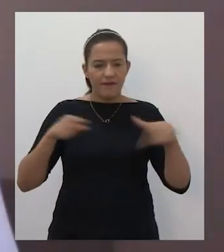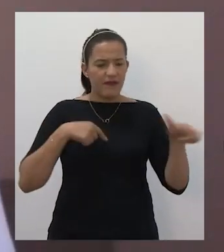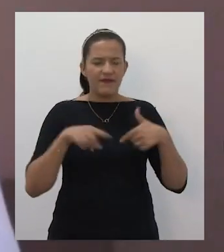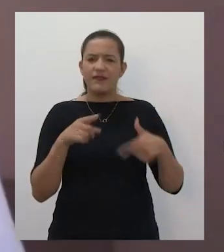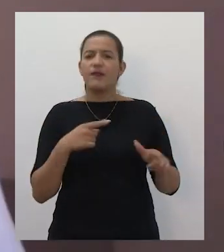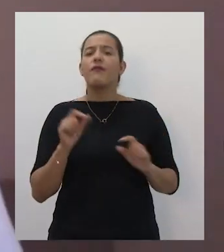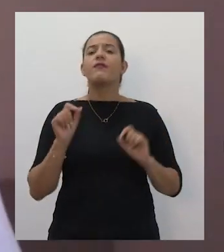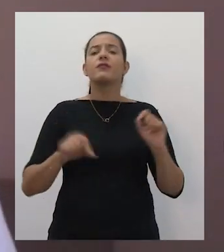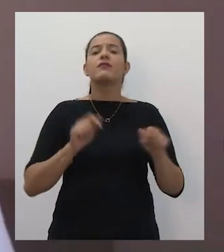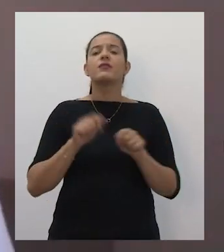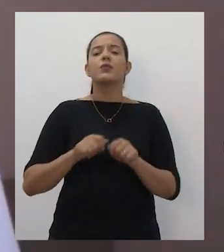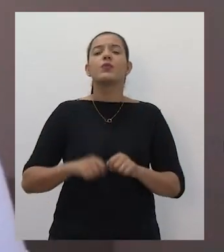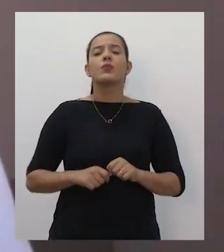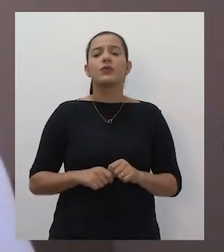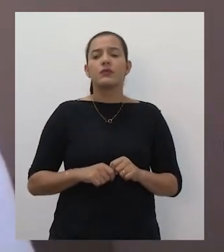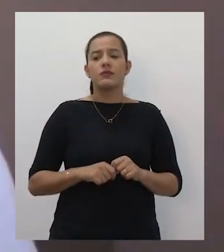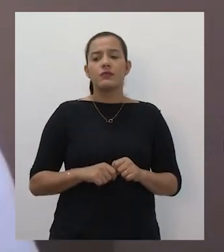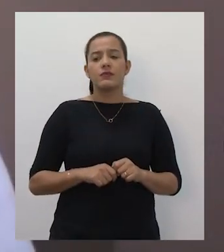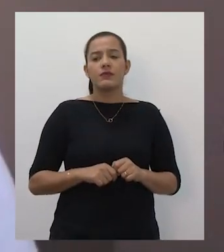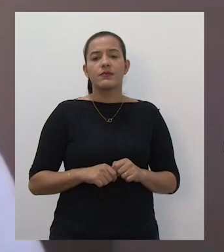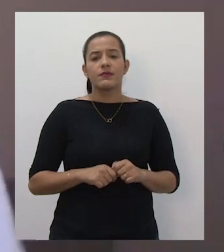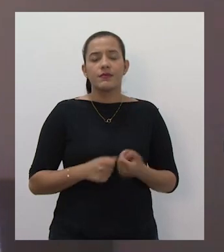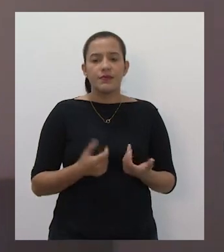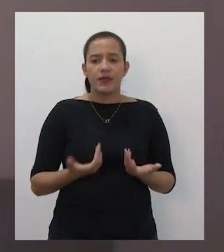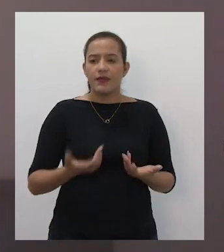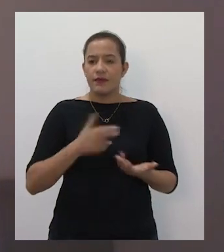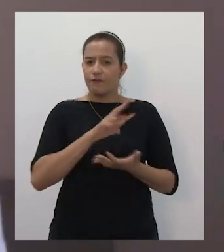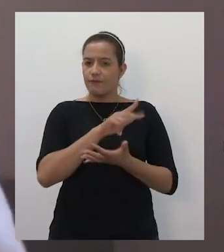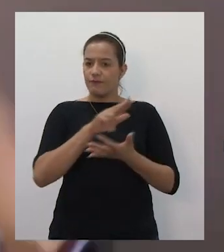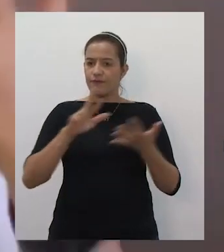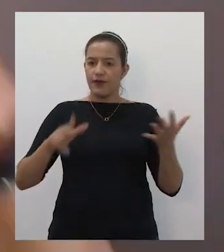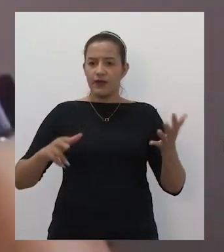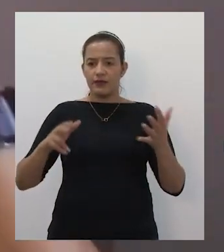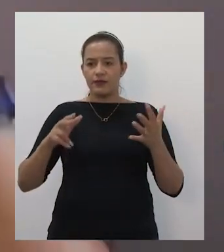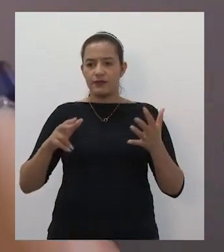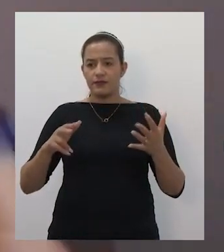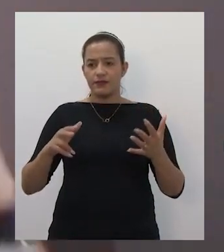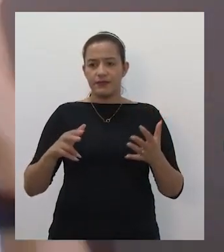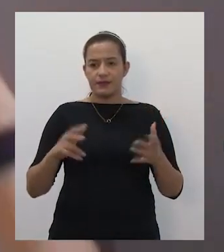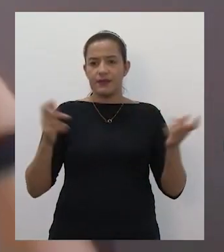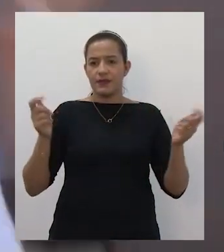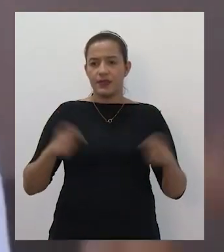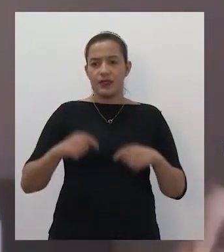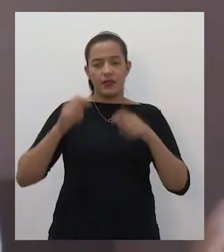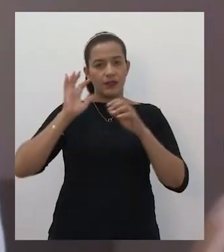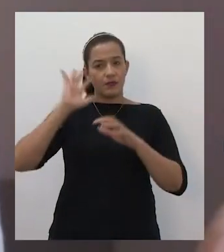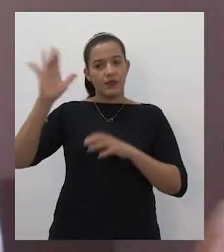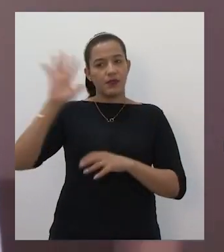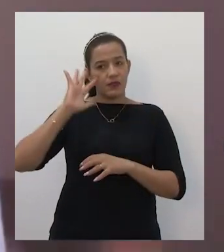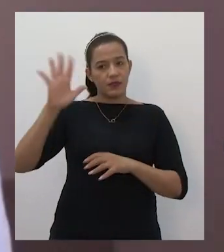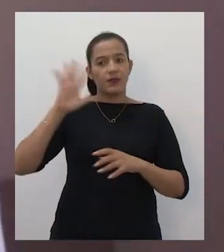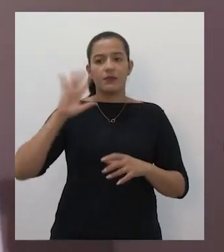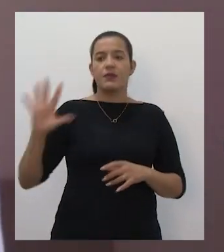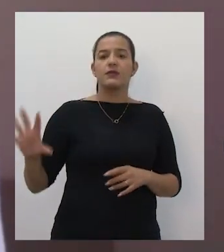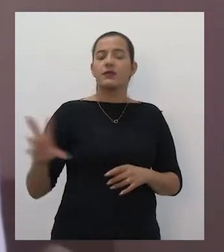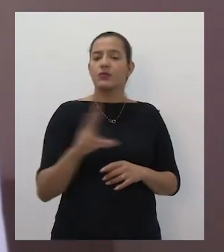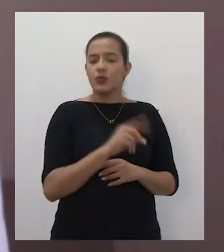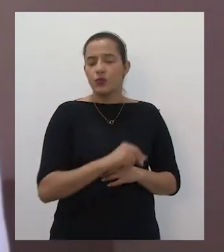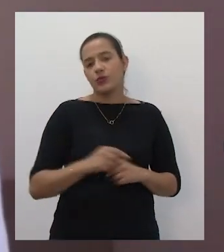vou ligar para um técnico. Enfim, diferentes possibilidades. A gente tem que pensar em